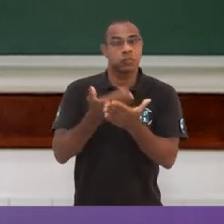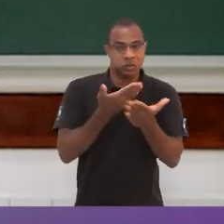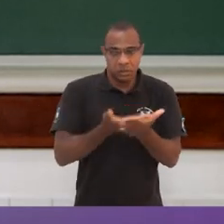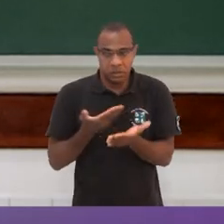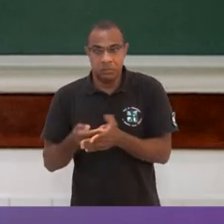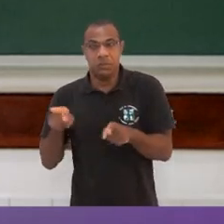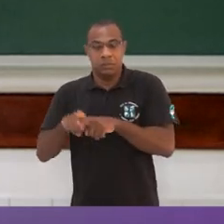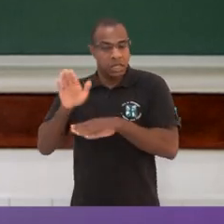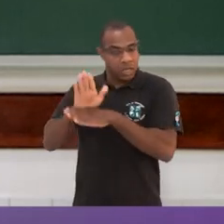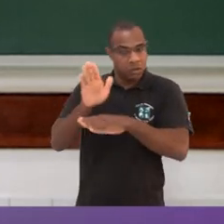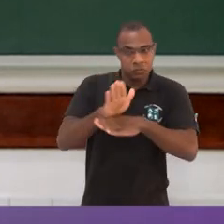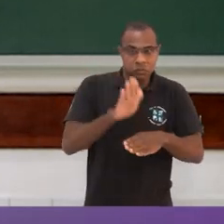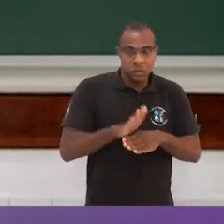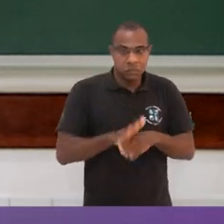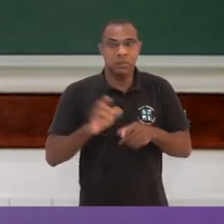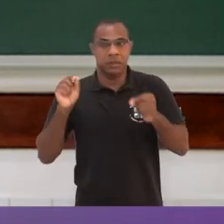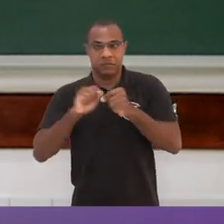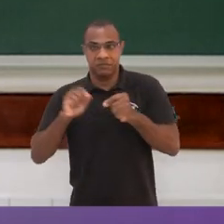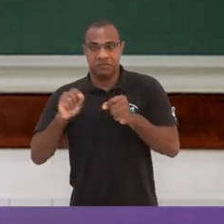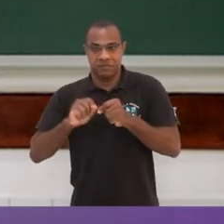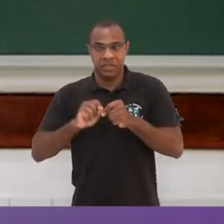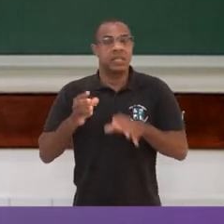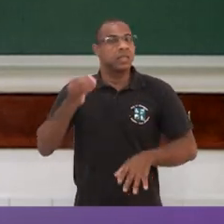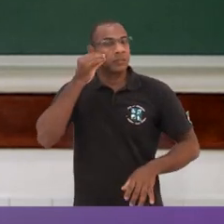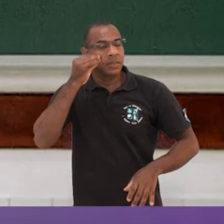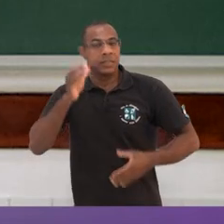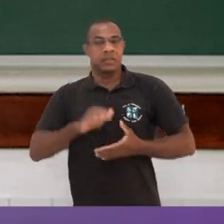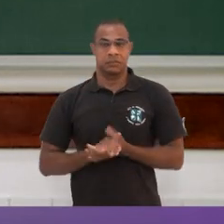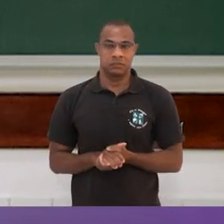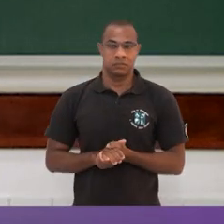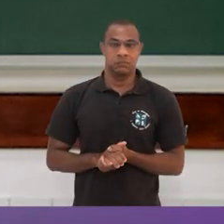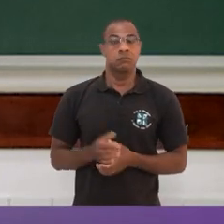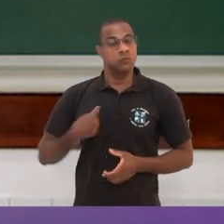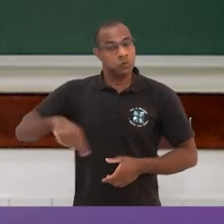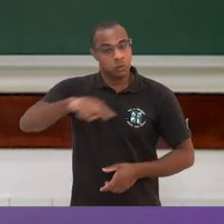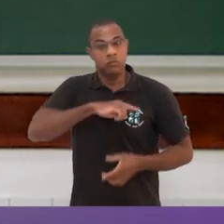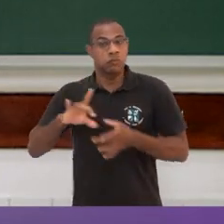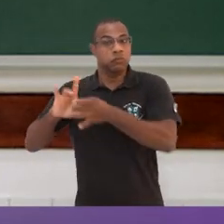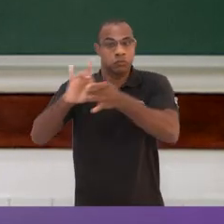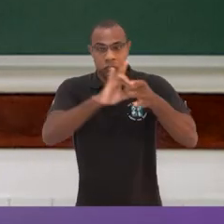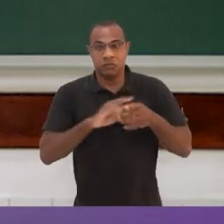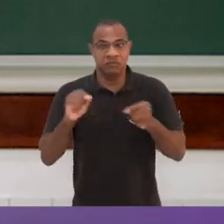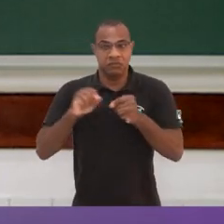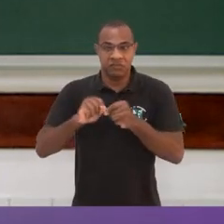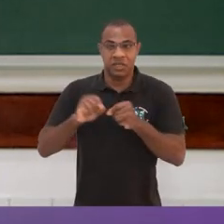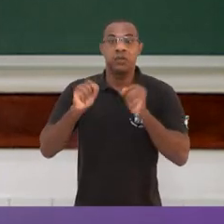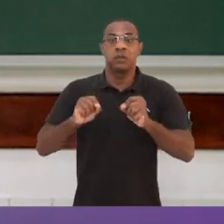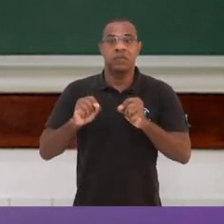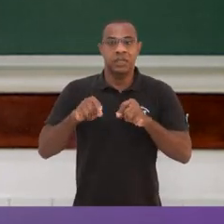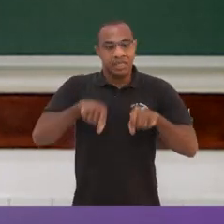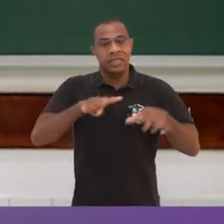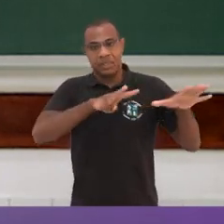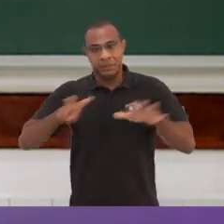os auxiliando na realização das experiências. Vamos juntos realizar essa semana.